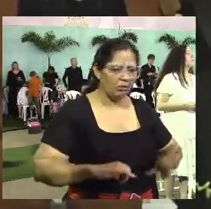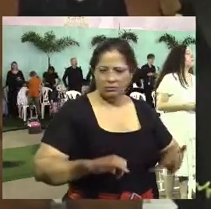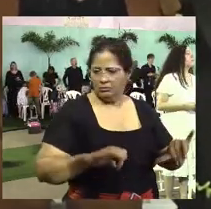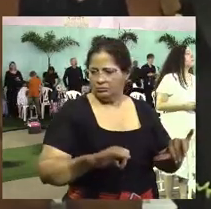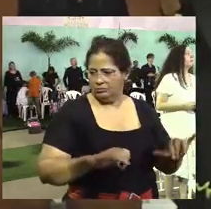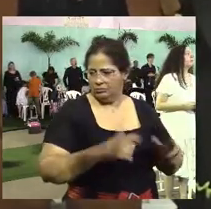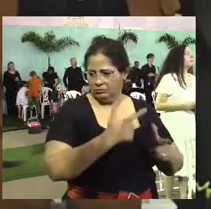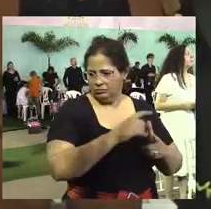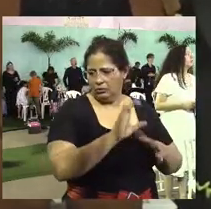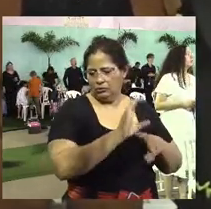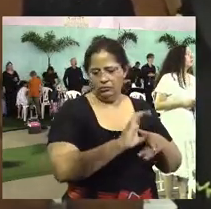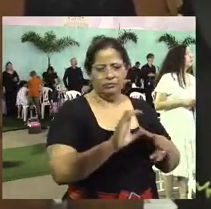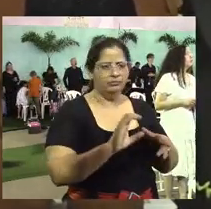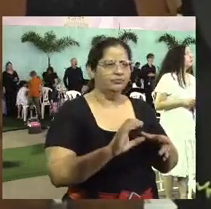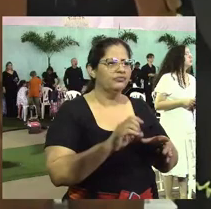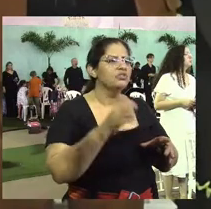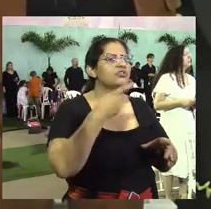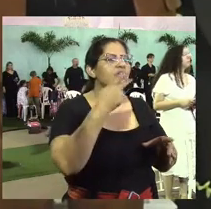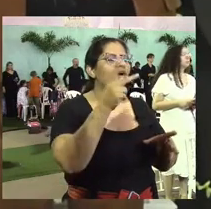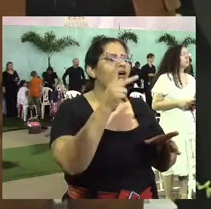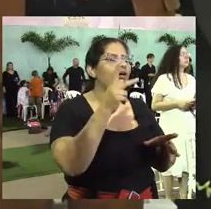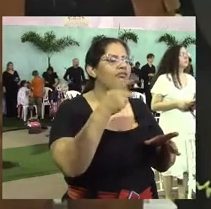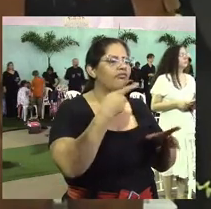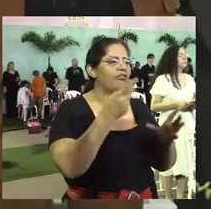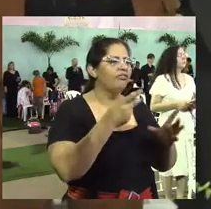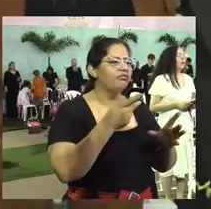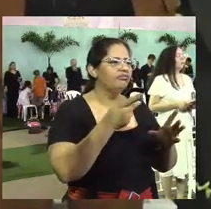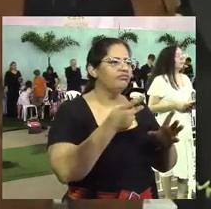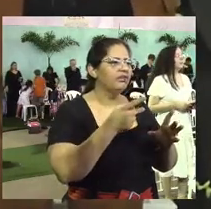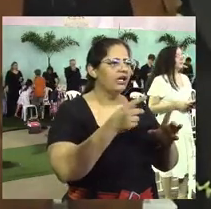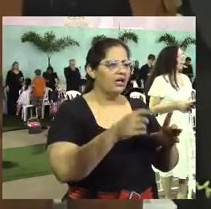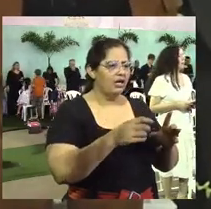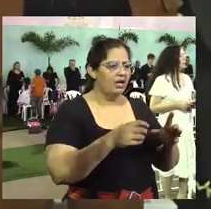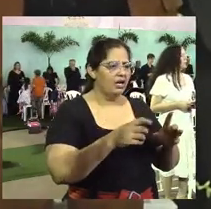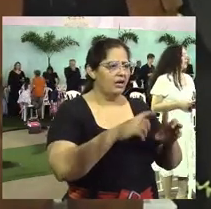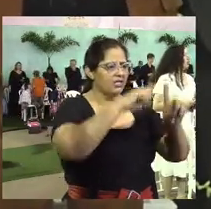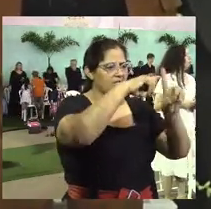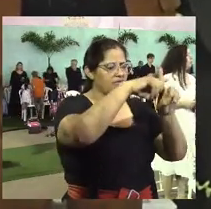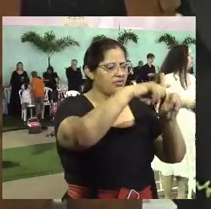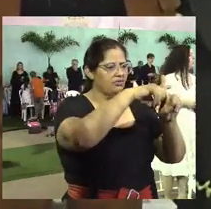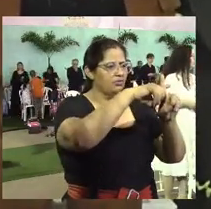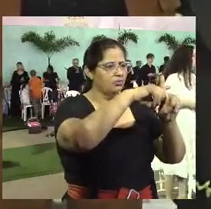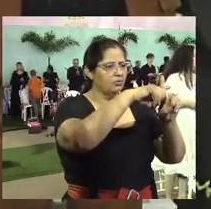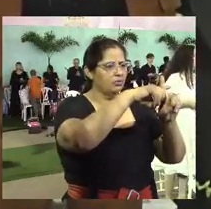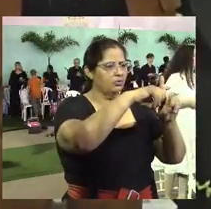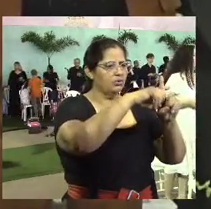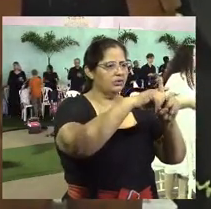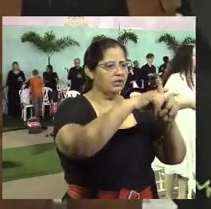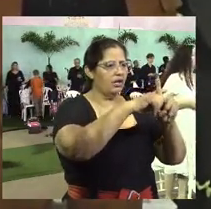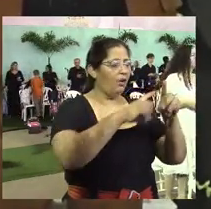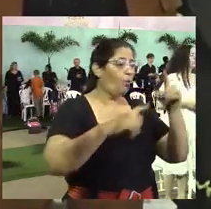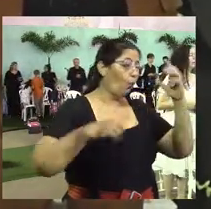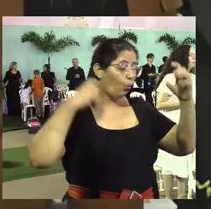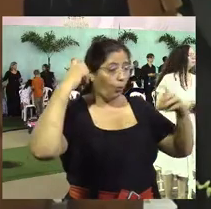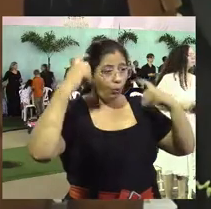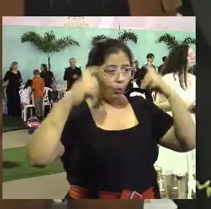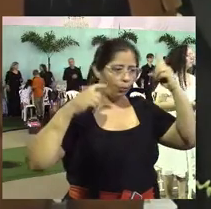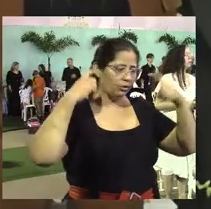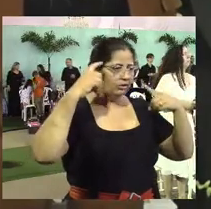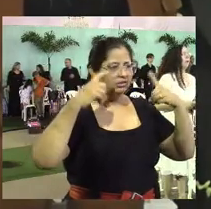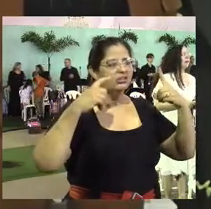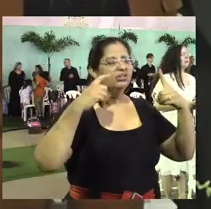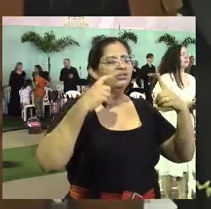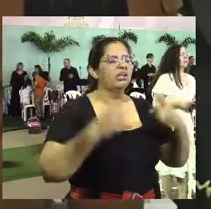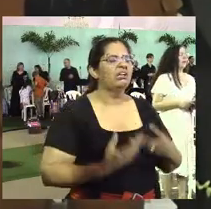todos por favor os que estão em casa e aqui diga a mensagem da cruz é loucura para